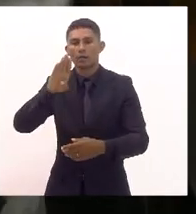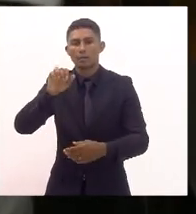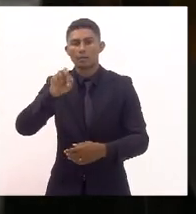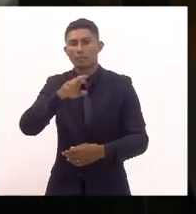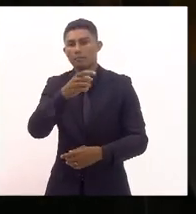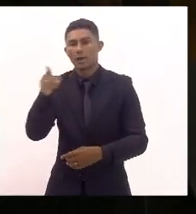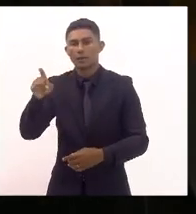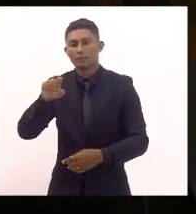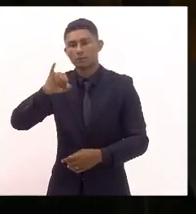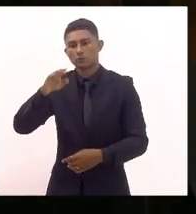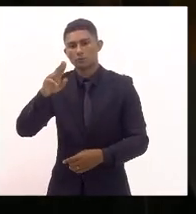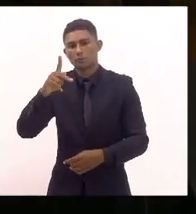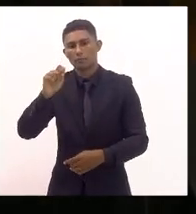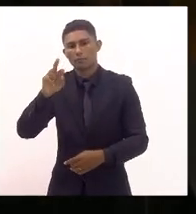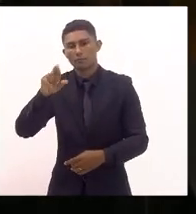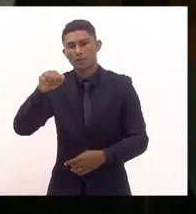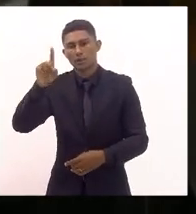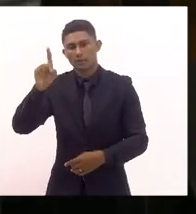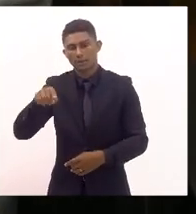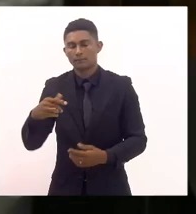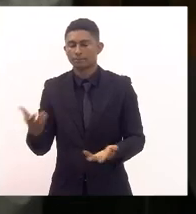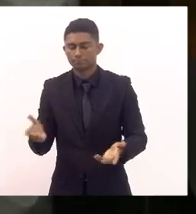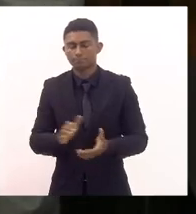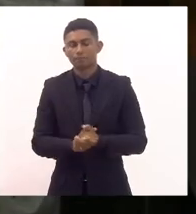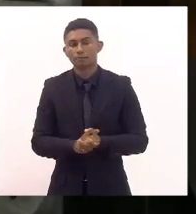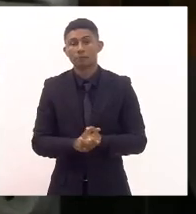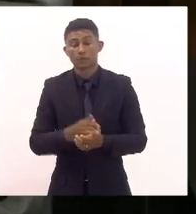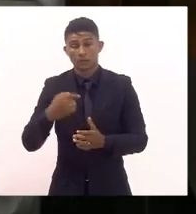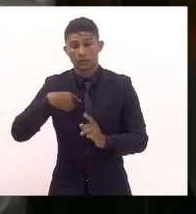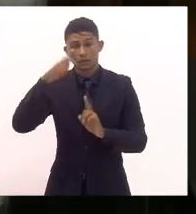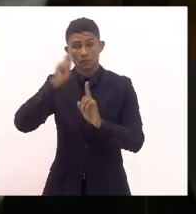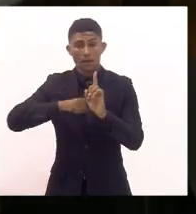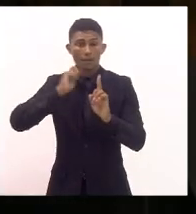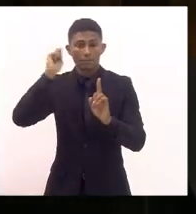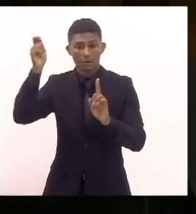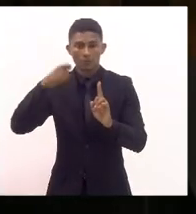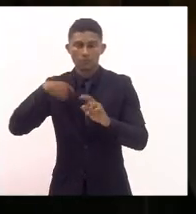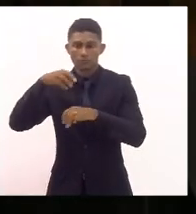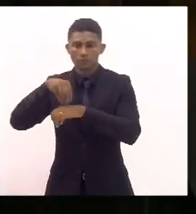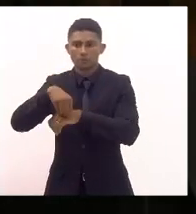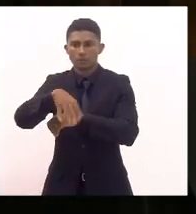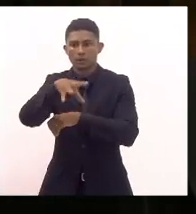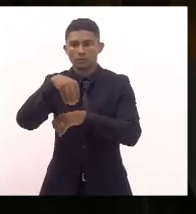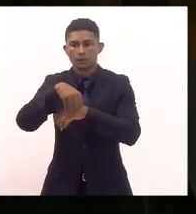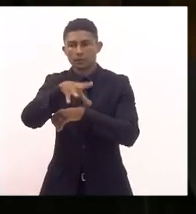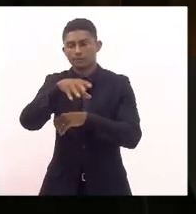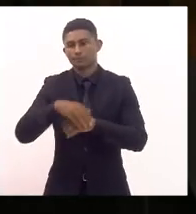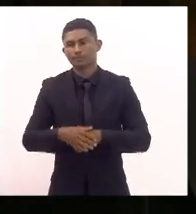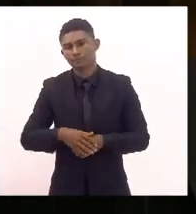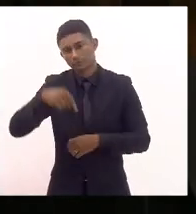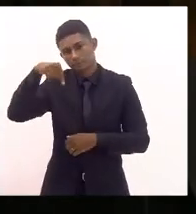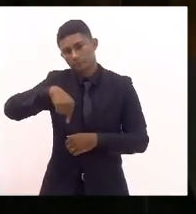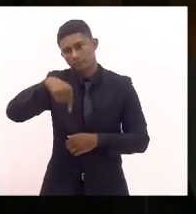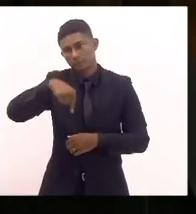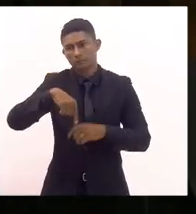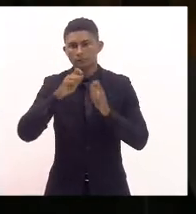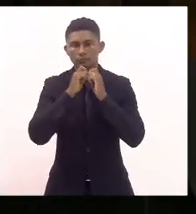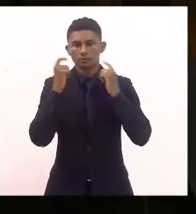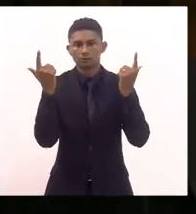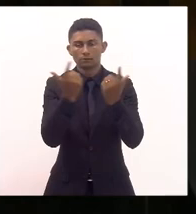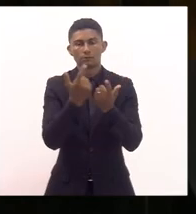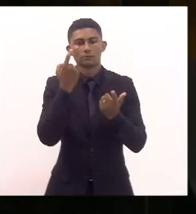Juparanã e eu em abril eu fiz uma indicação aqui da casa